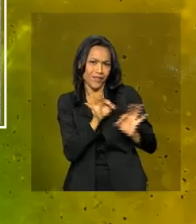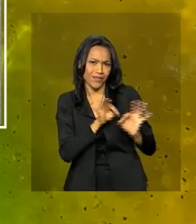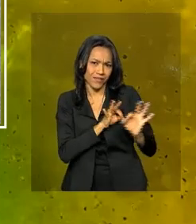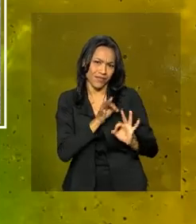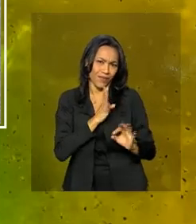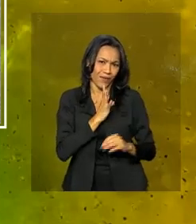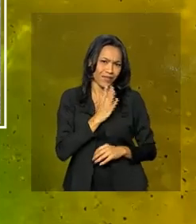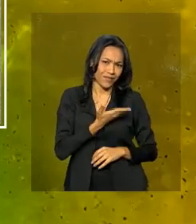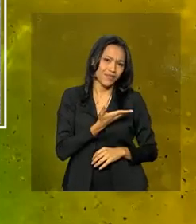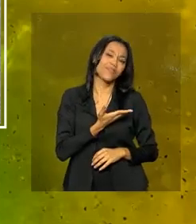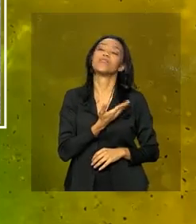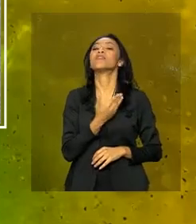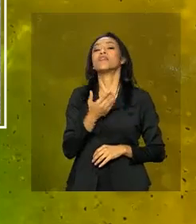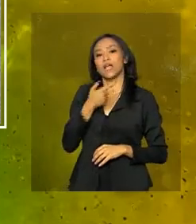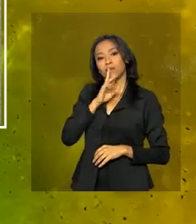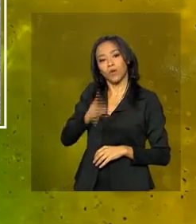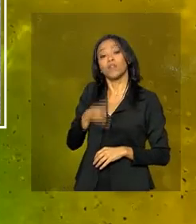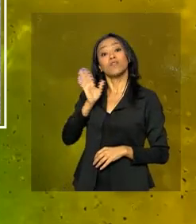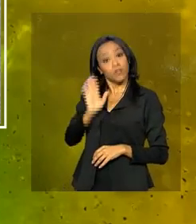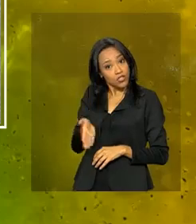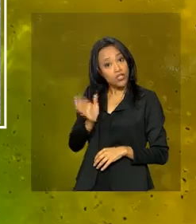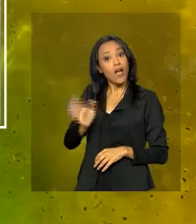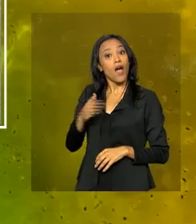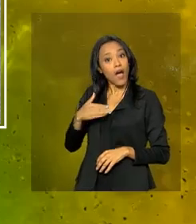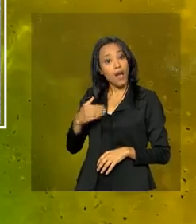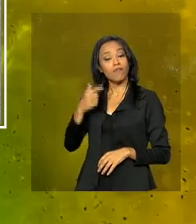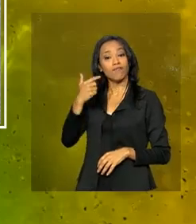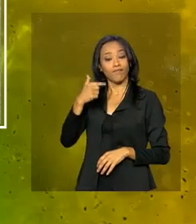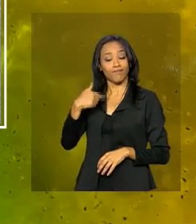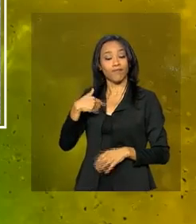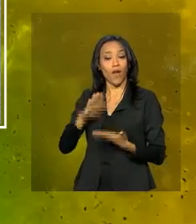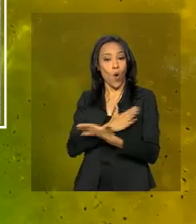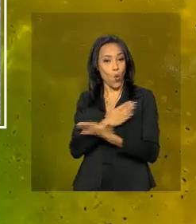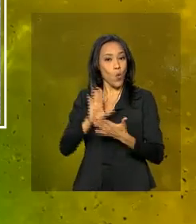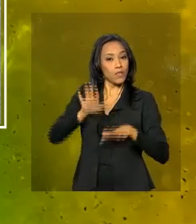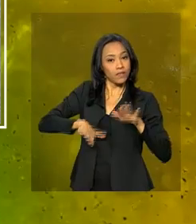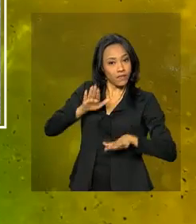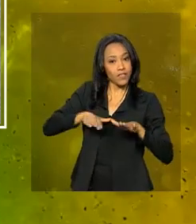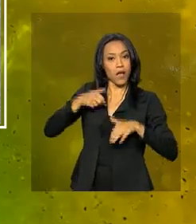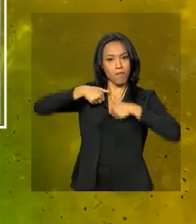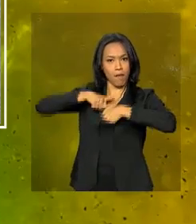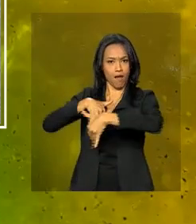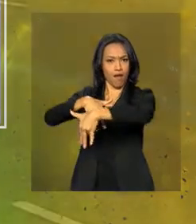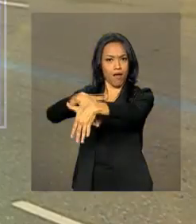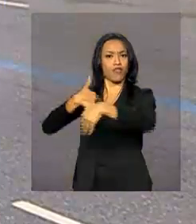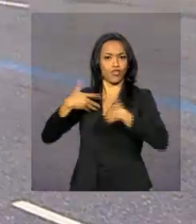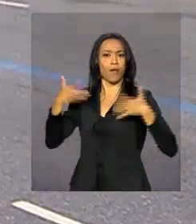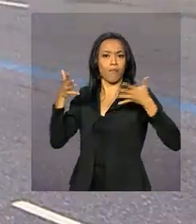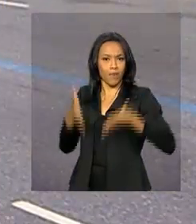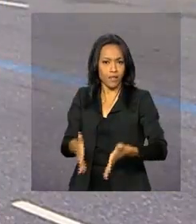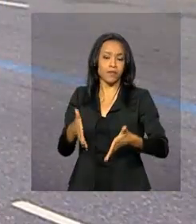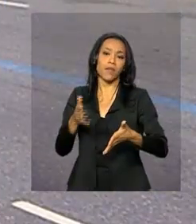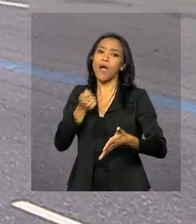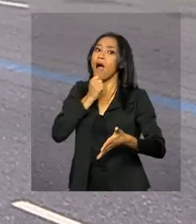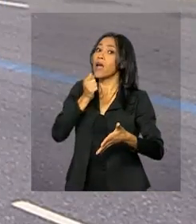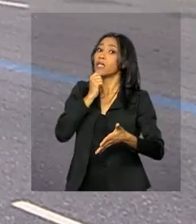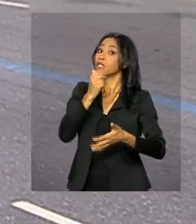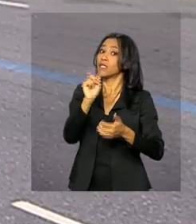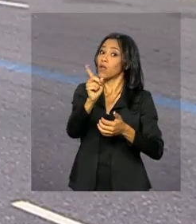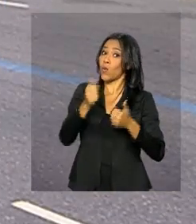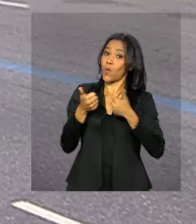é? Já desfilei lá no Rio de Janeiro também algumas vezes. Ainda não iniciou o desfile lá, pelo que nós estamos